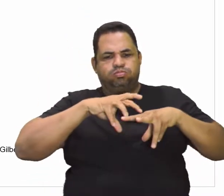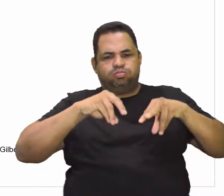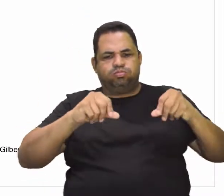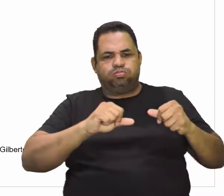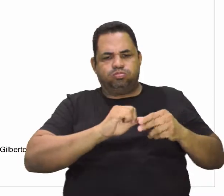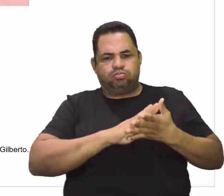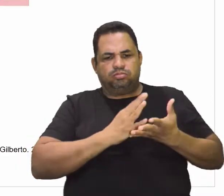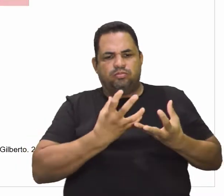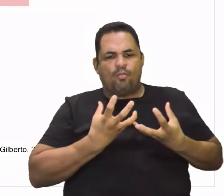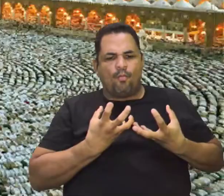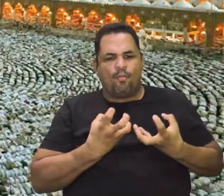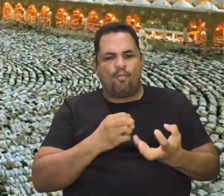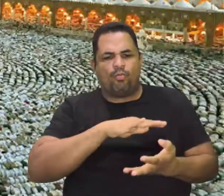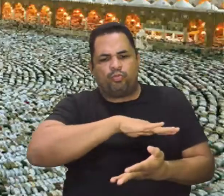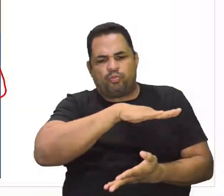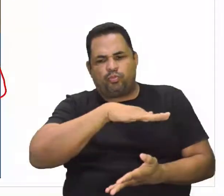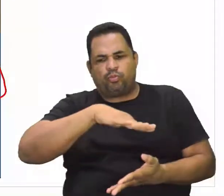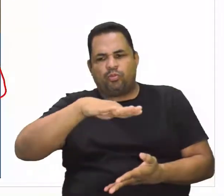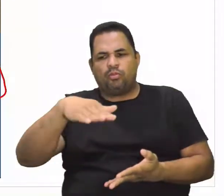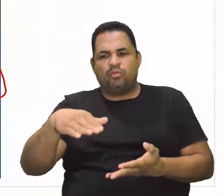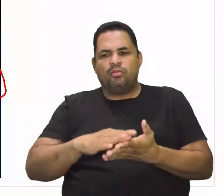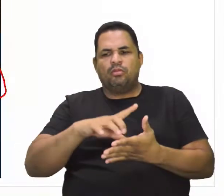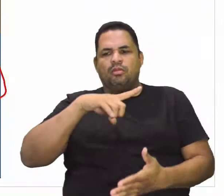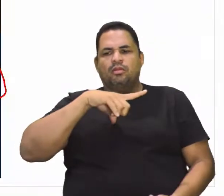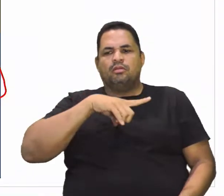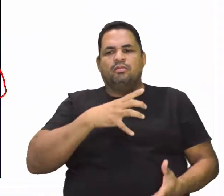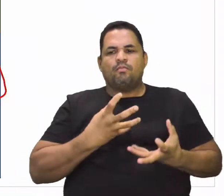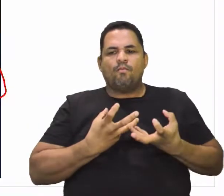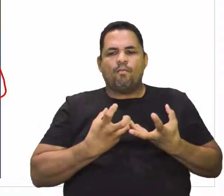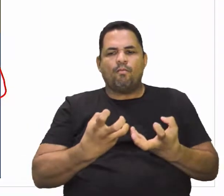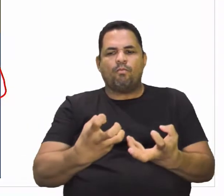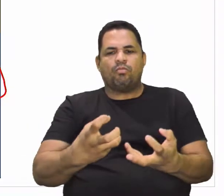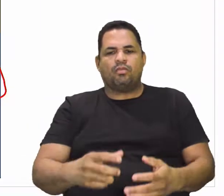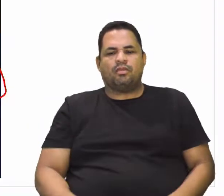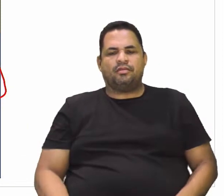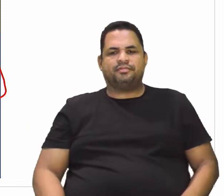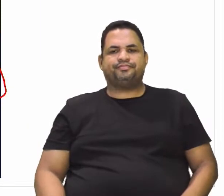por deserto. Então vamos voltar aqui, só para a gente olhar aqui a península.